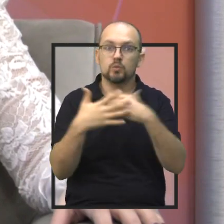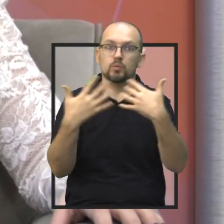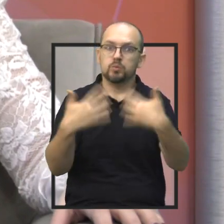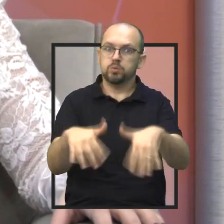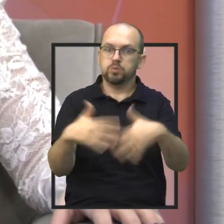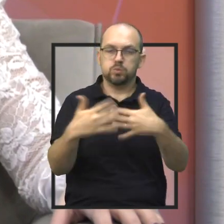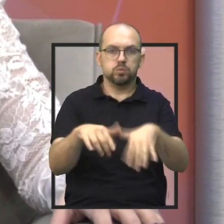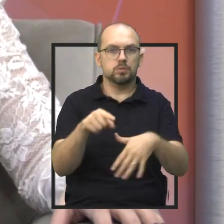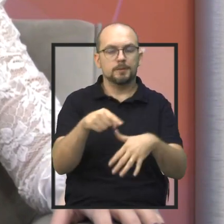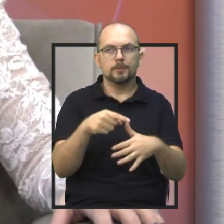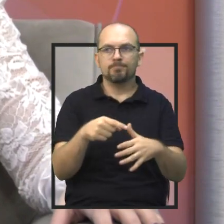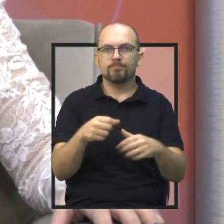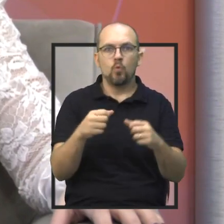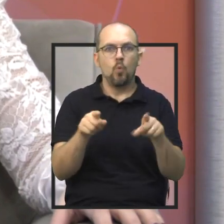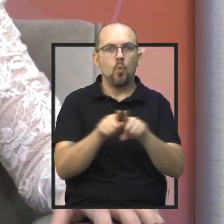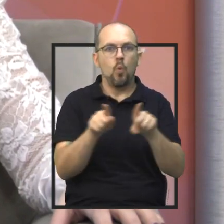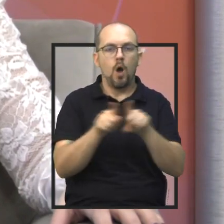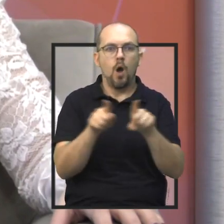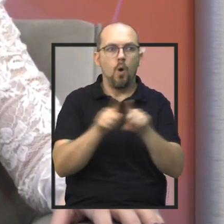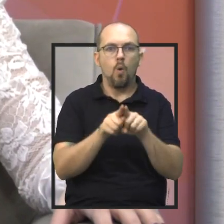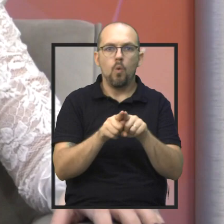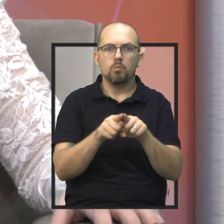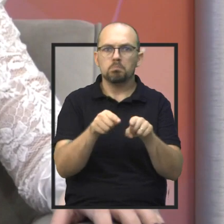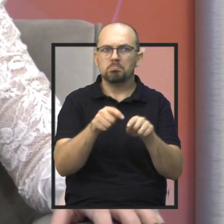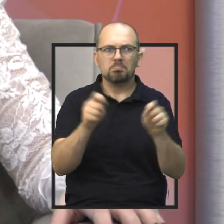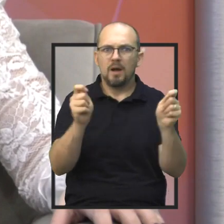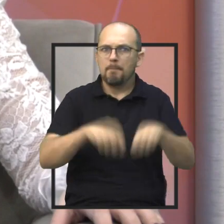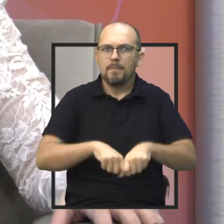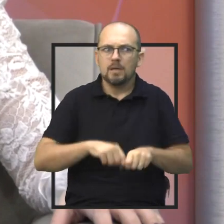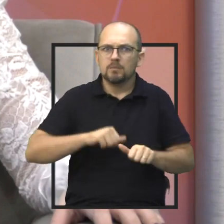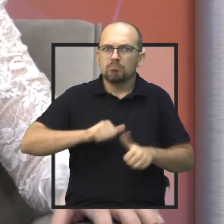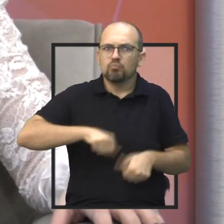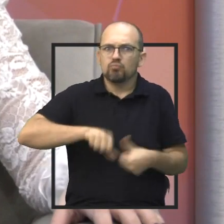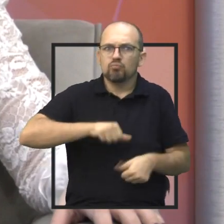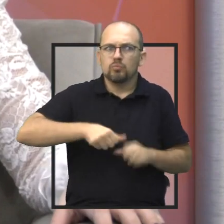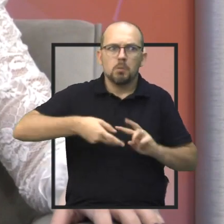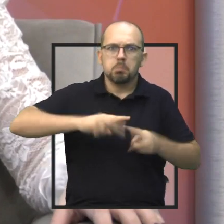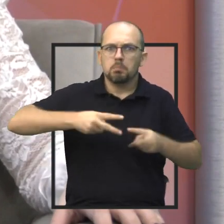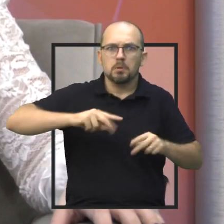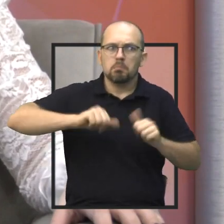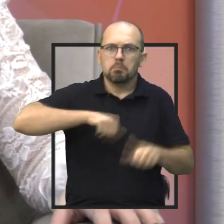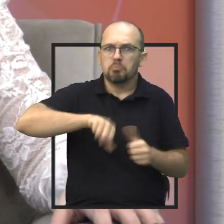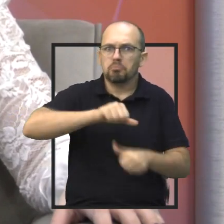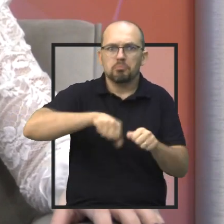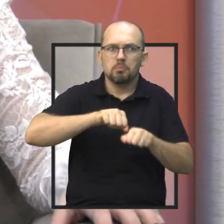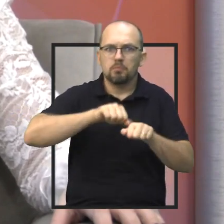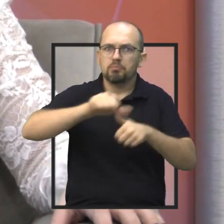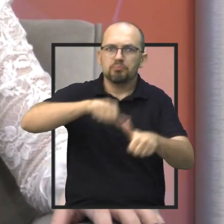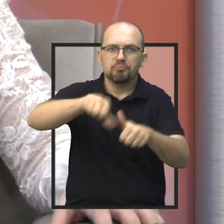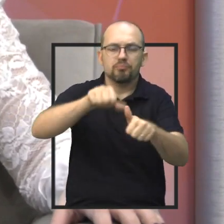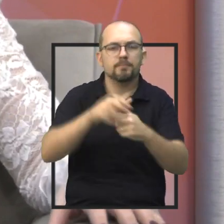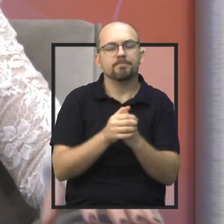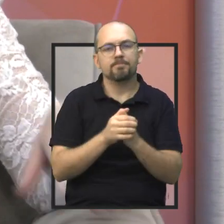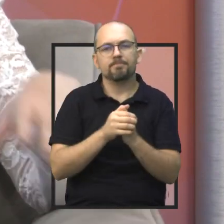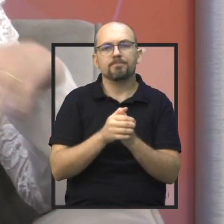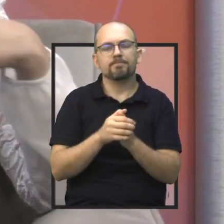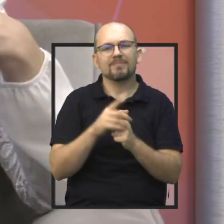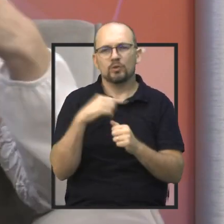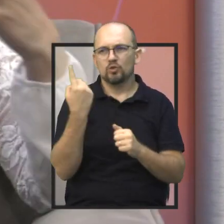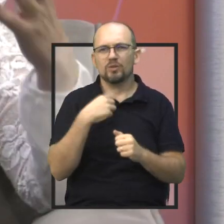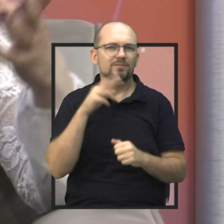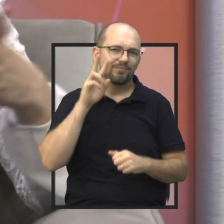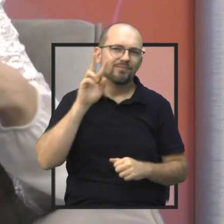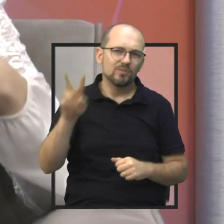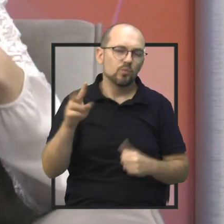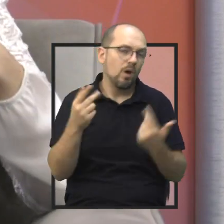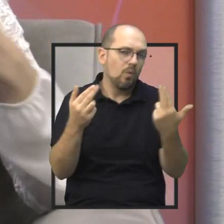mostrou, assim como o da gripe, um vírus capaz de se mudar, né, de se mutar. Então, se a gente viu